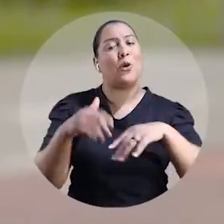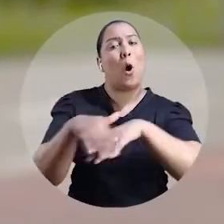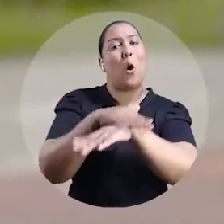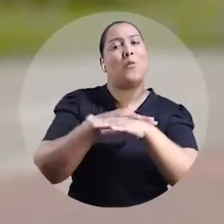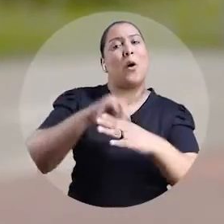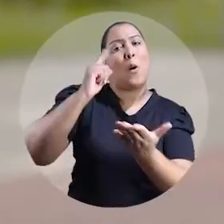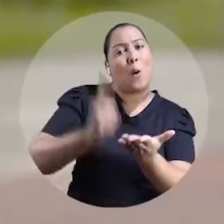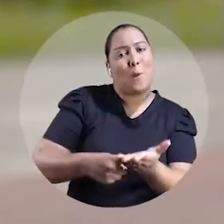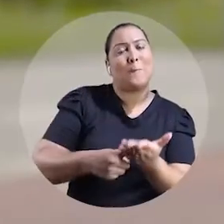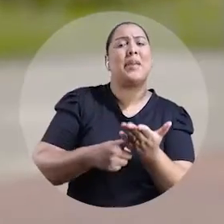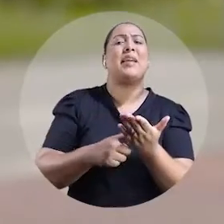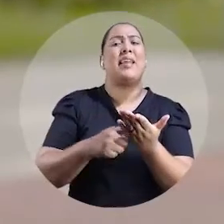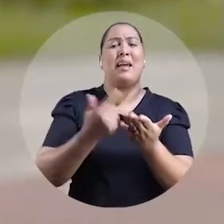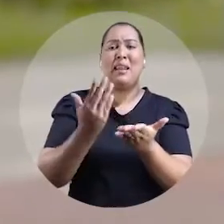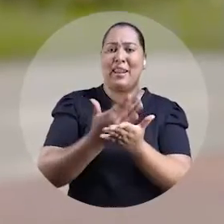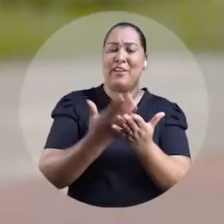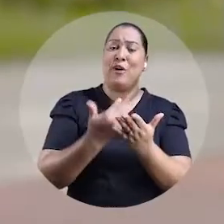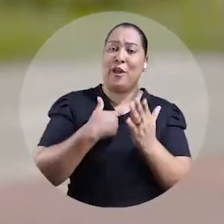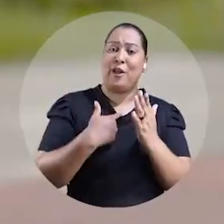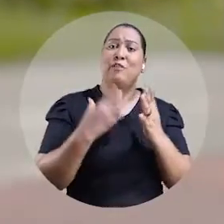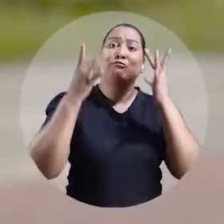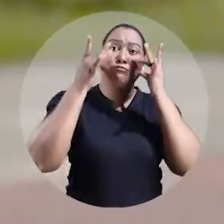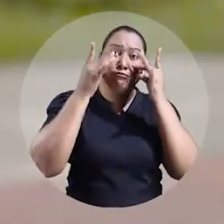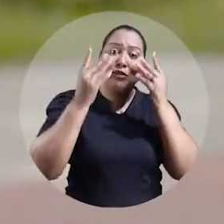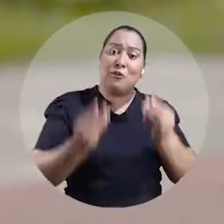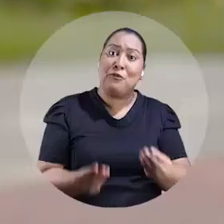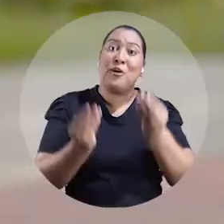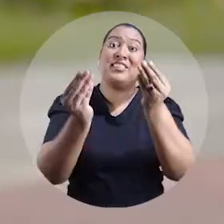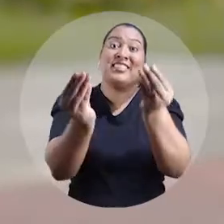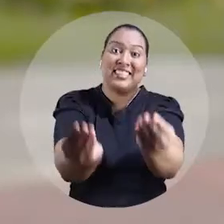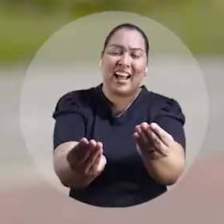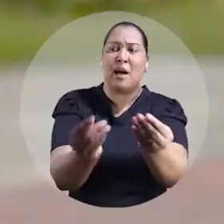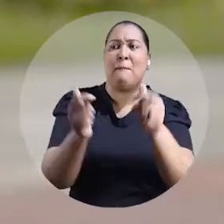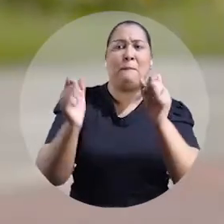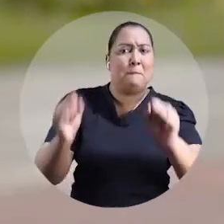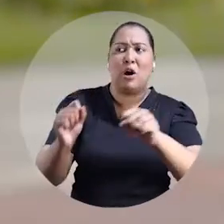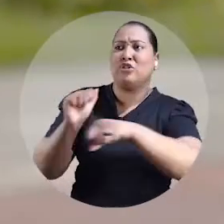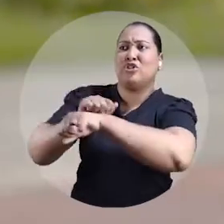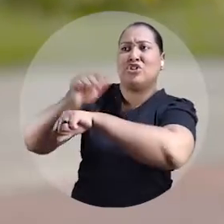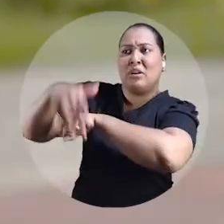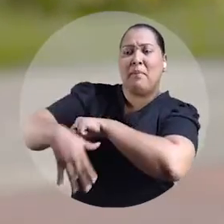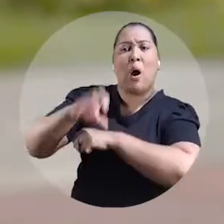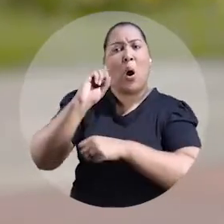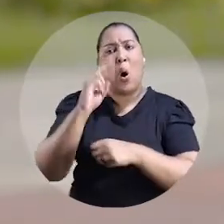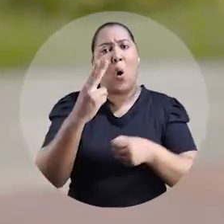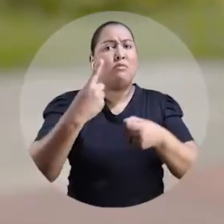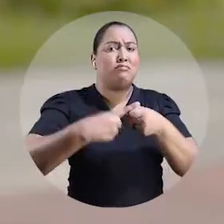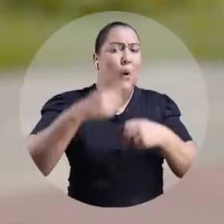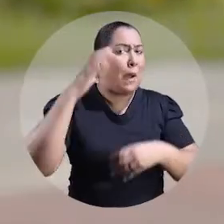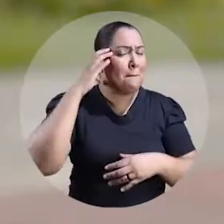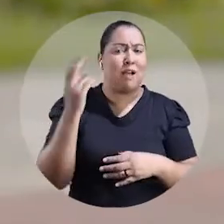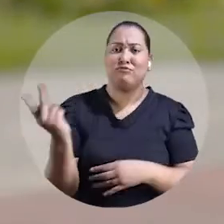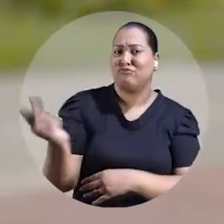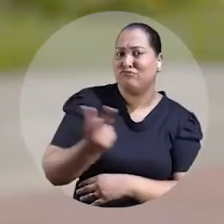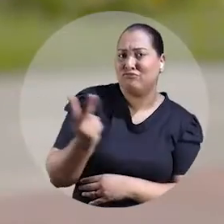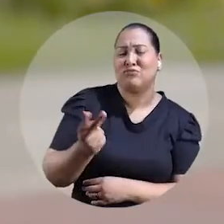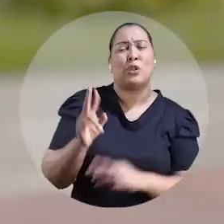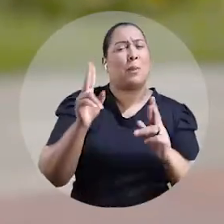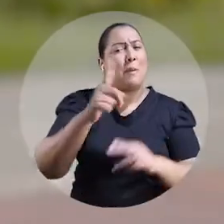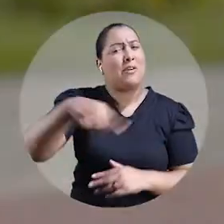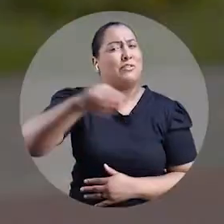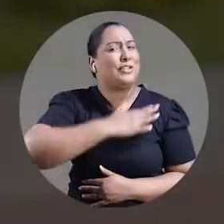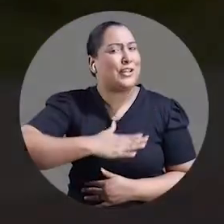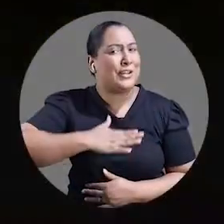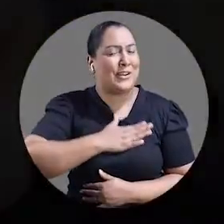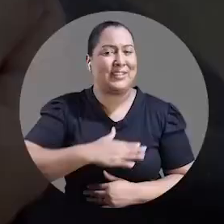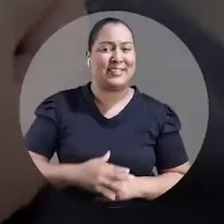combino com você, te entrego esse livro pessoalmente em Chapada ou em Cuiabá. Espero que você goste e tenha uma boa